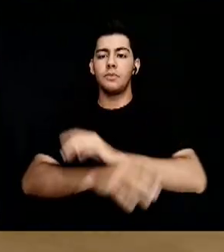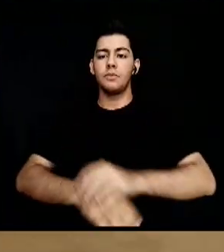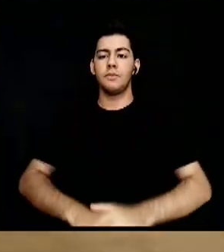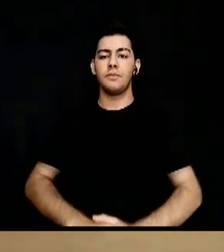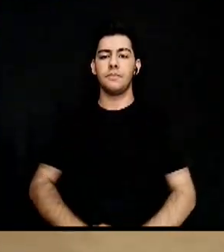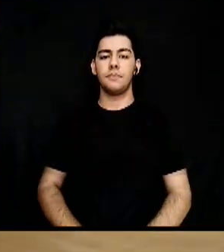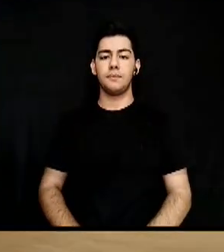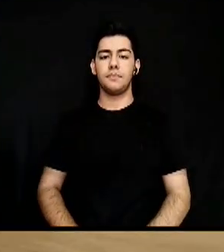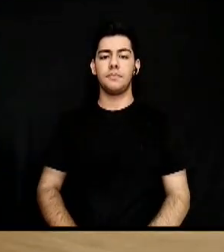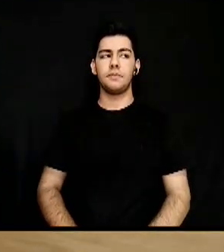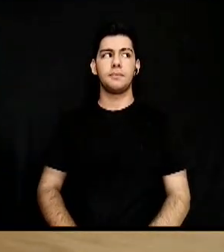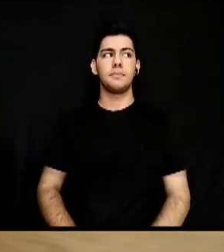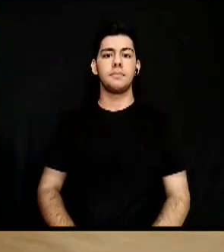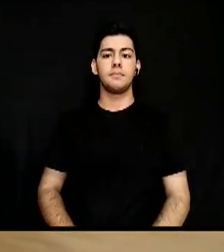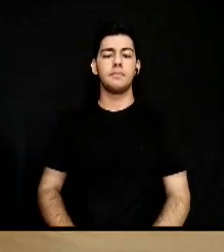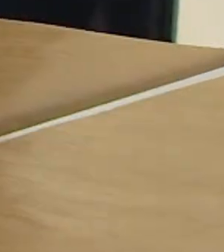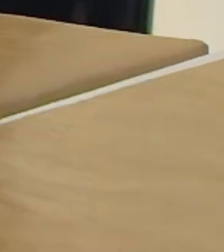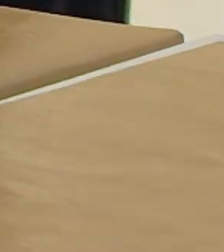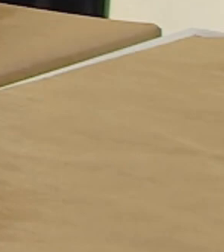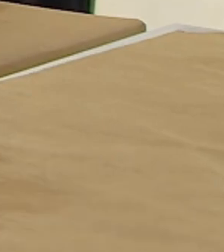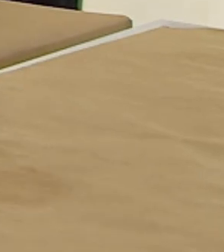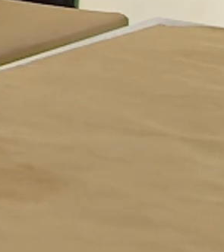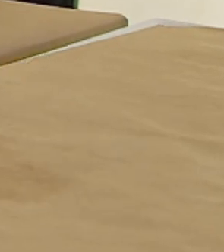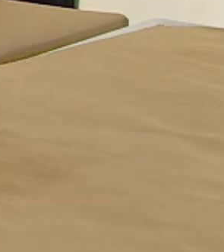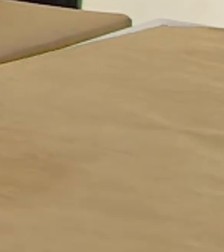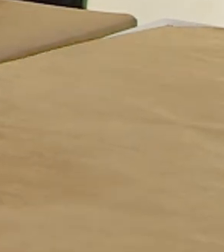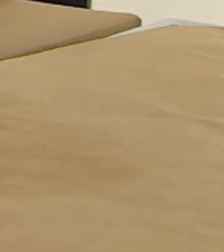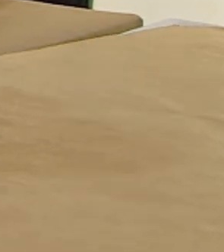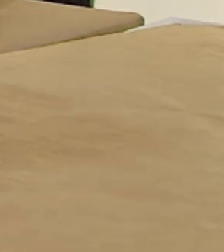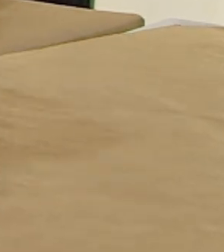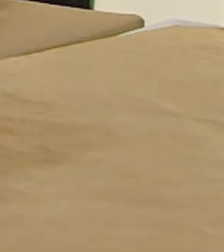Mais uma vez o secador em pincel.